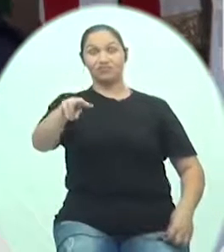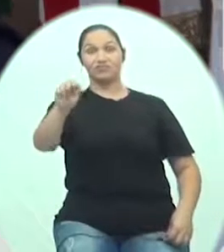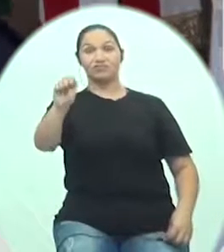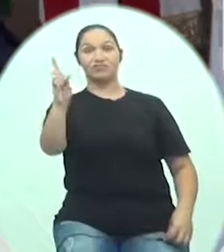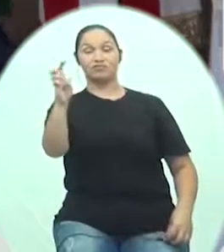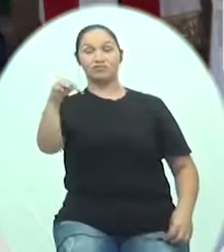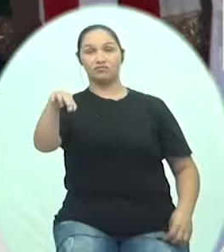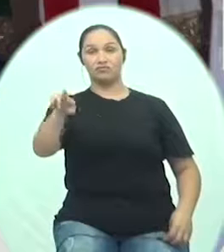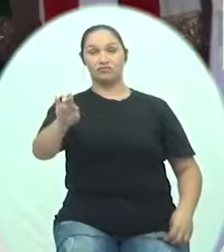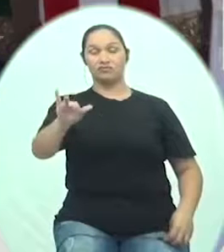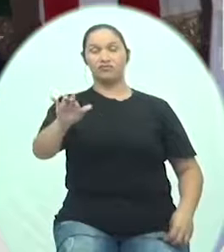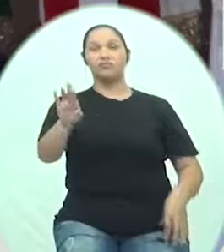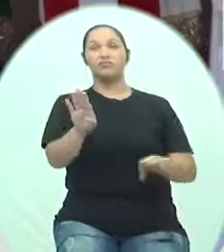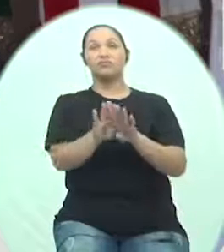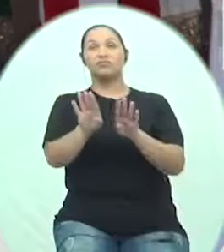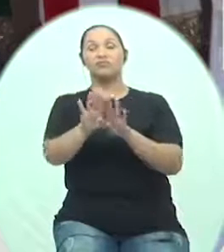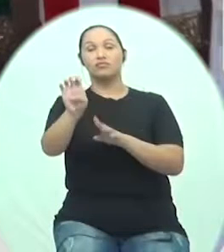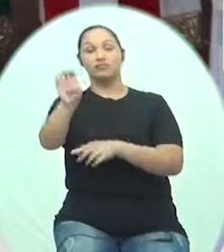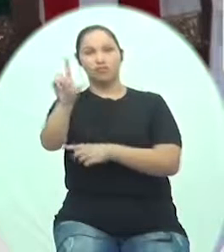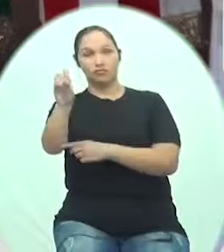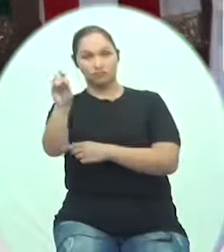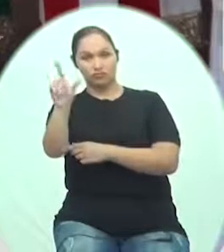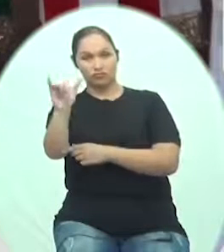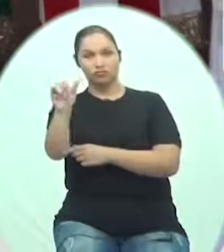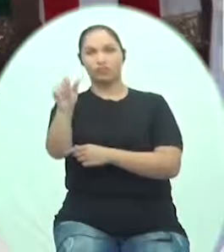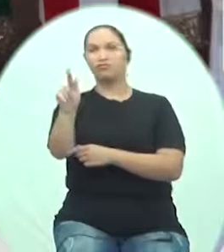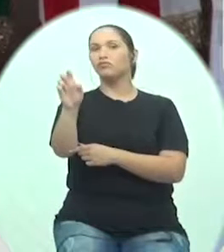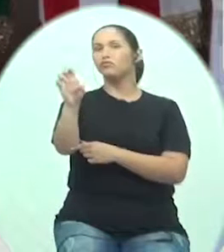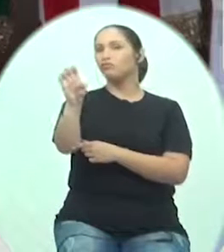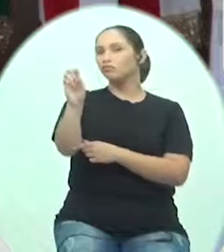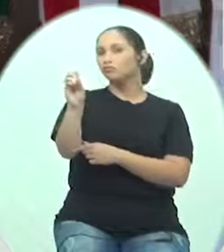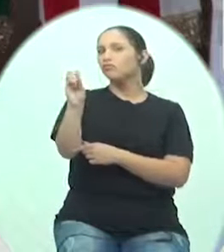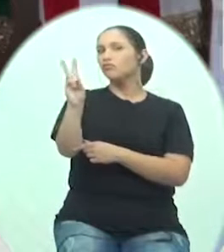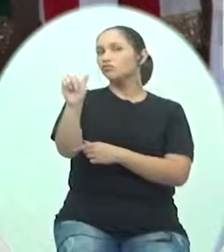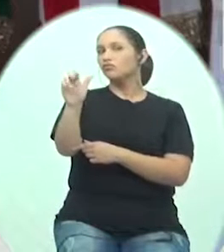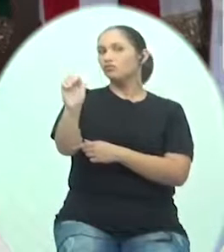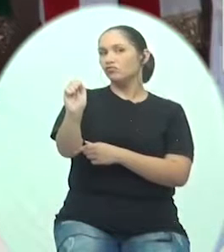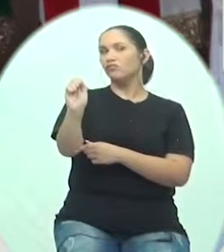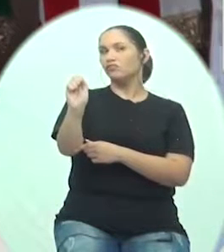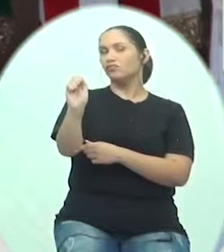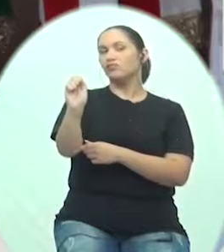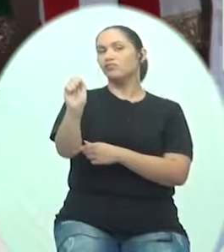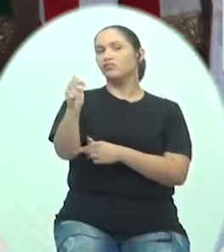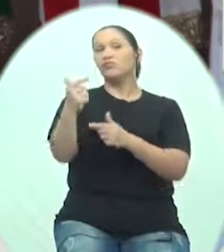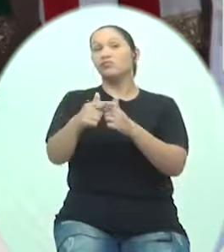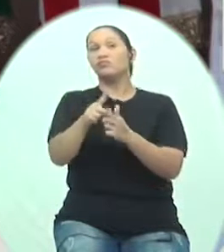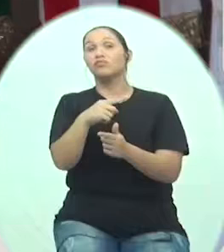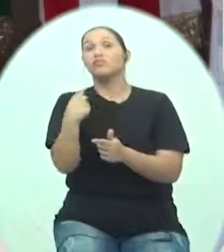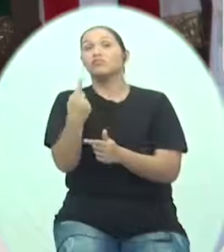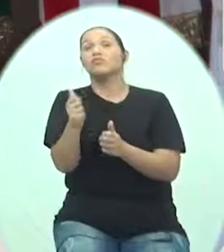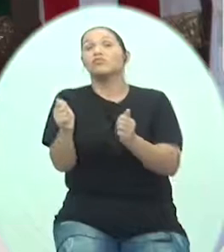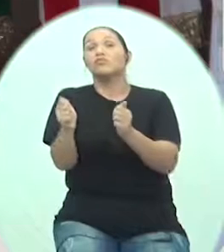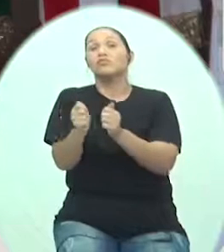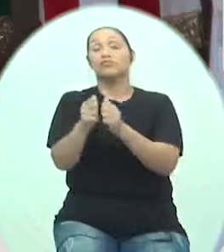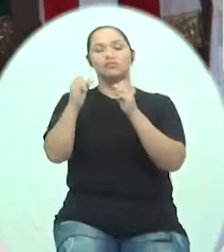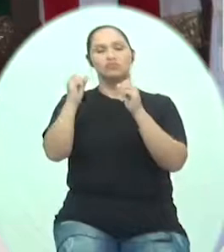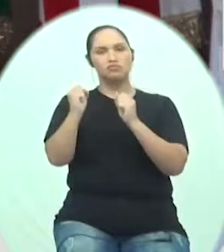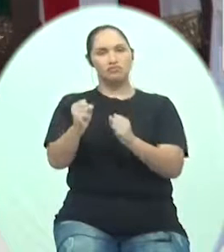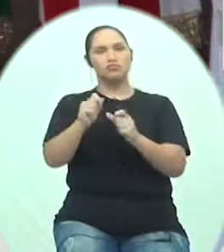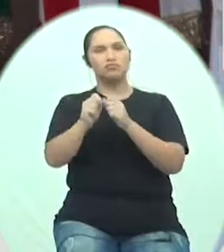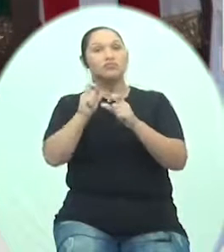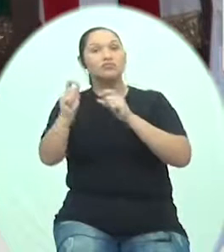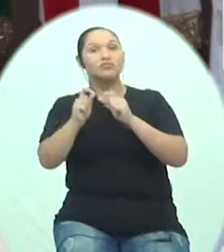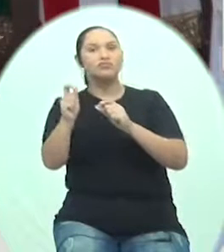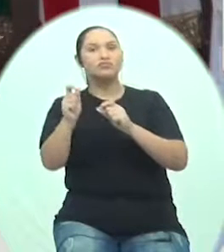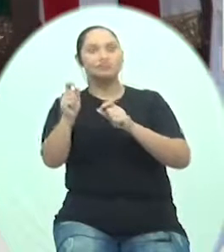Presidente jool onde possamos fazer maior diferença que tivemos numa eleição